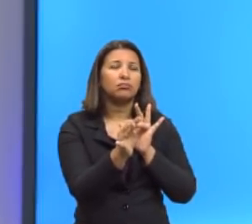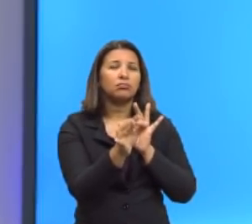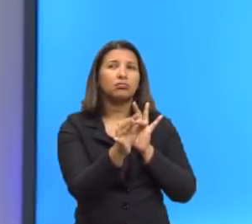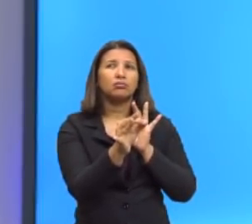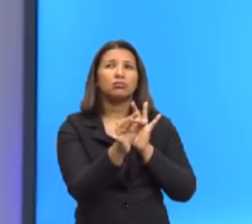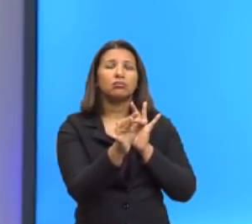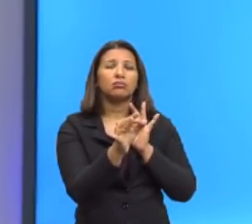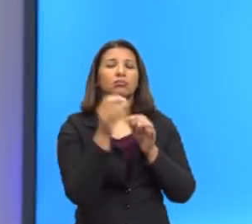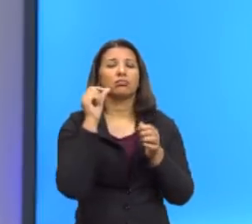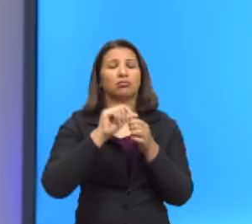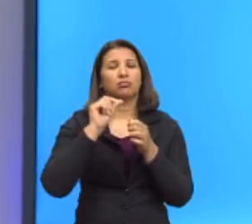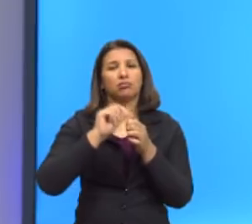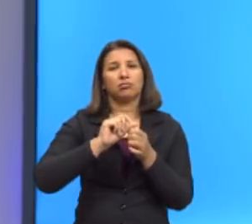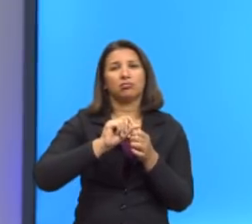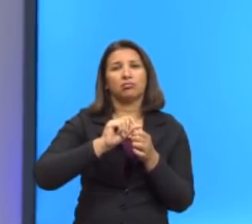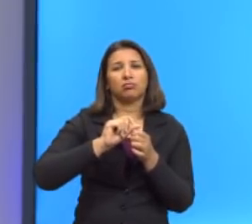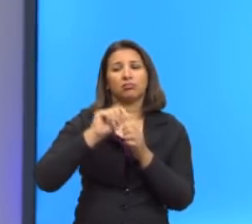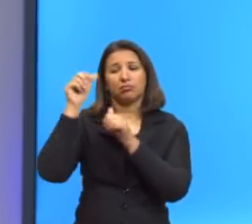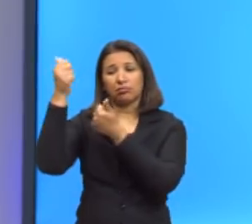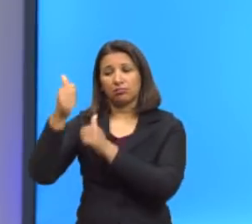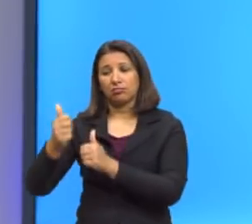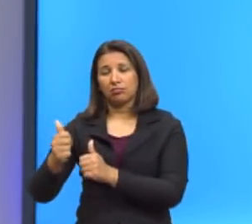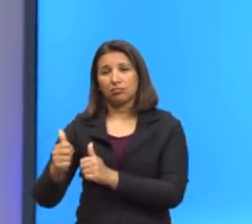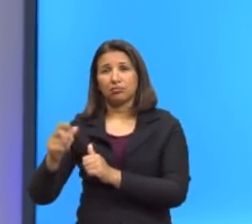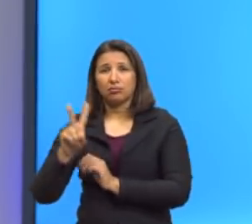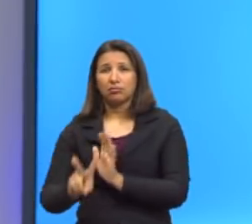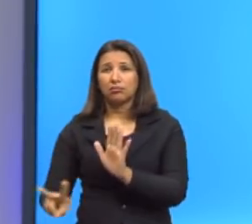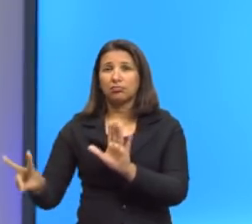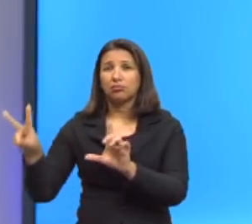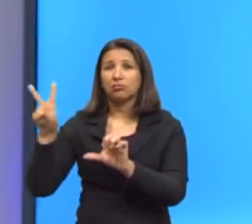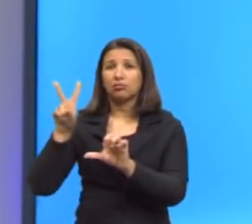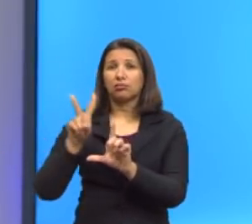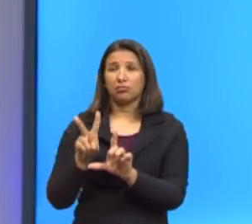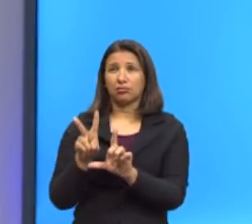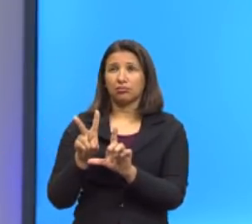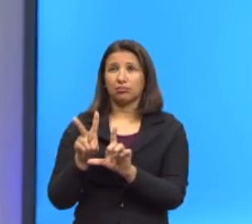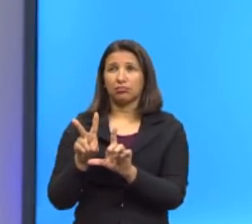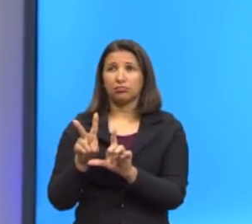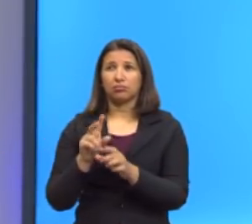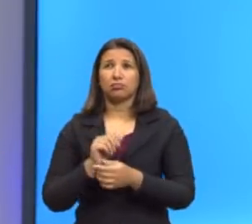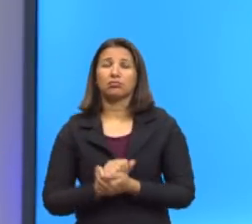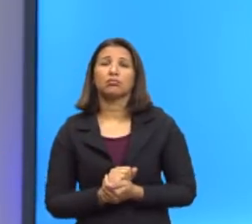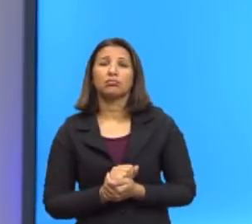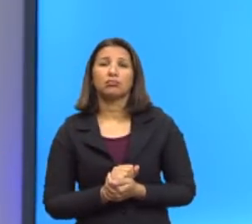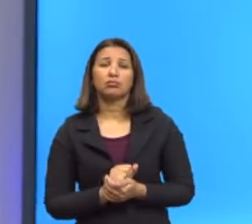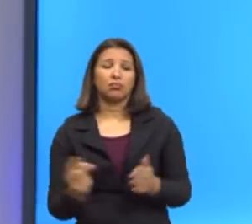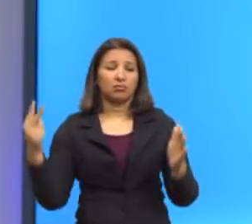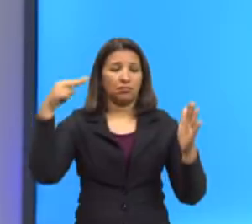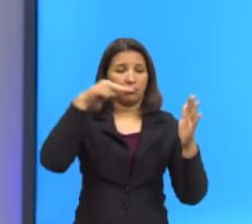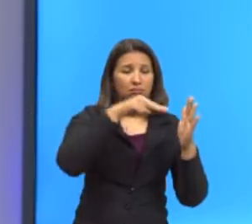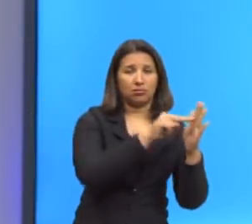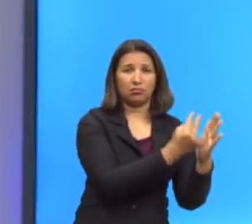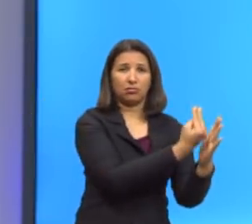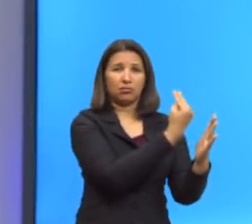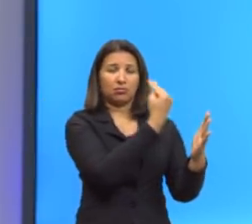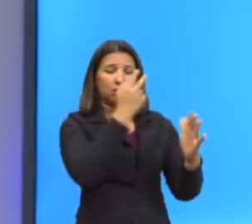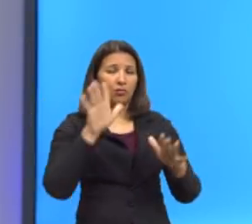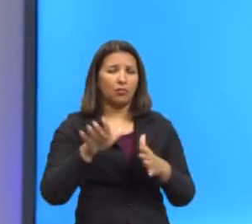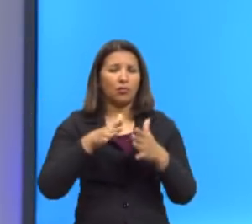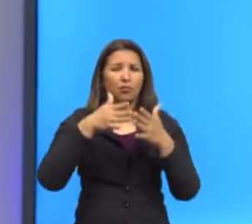aqui, a virtual. Quando ela é formada por, olha só, ela incide aqui e reflete aqui. Então, quando ela é formada